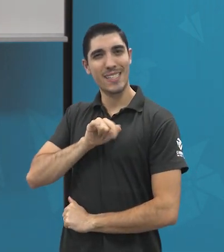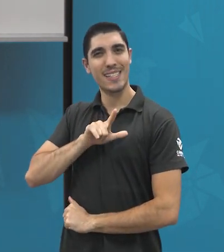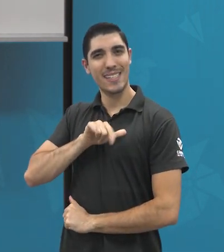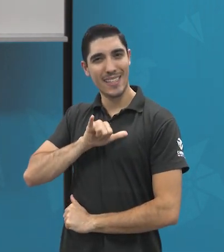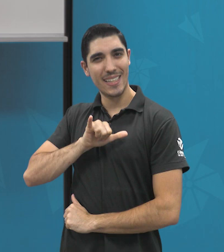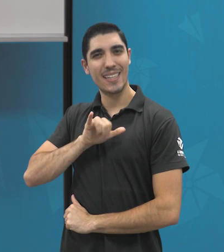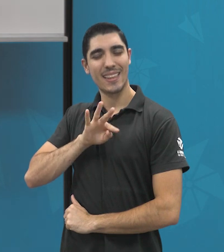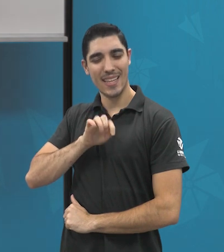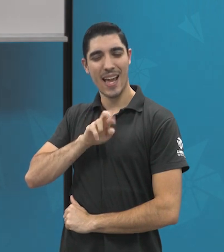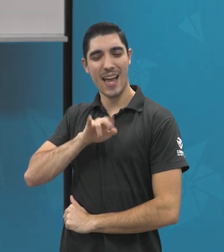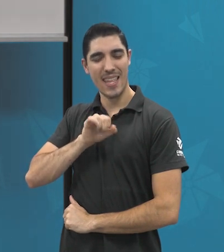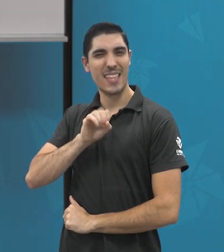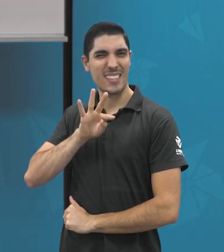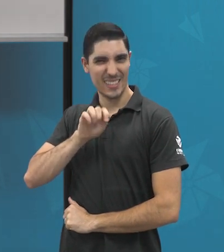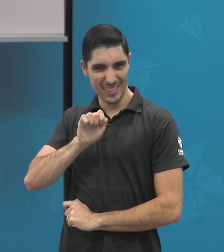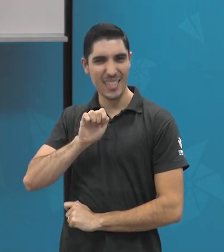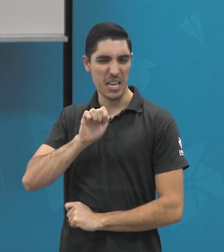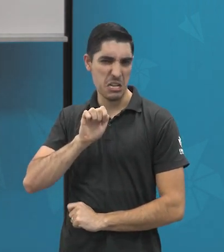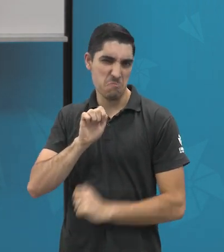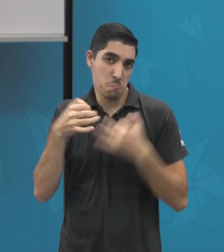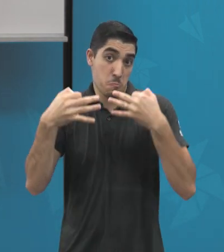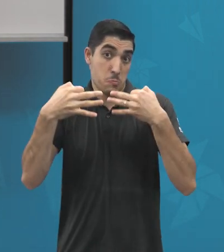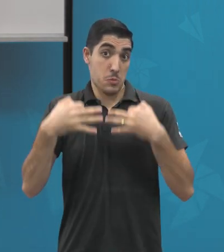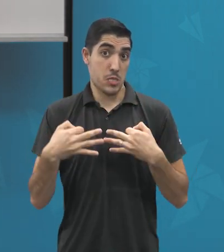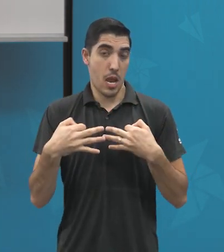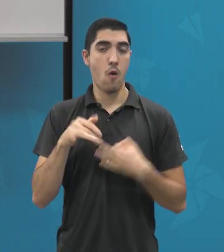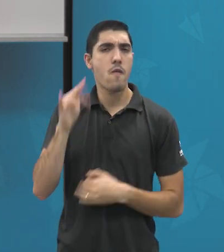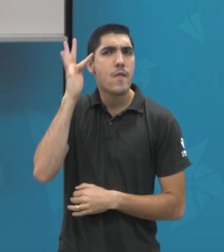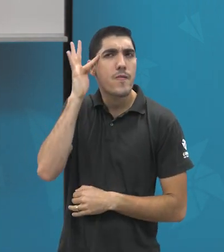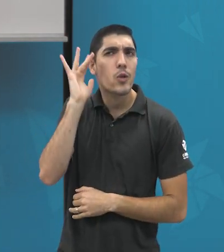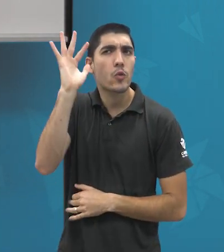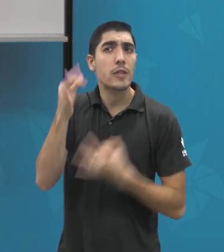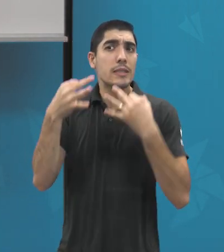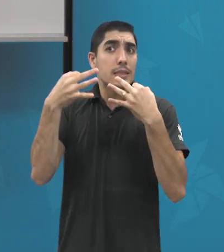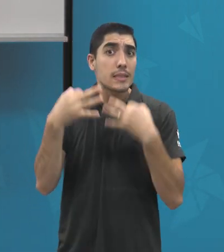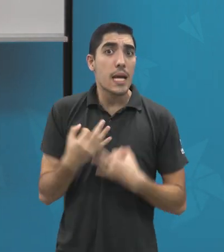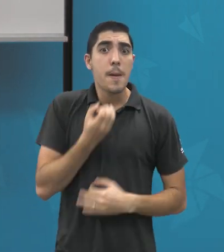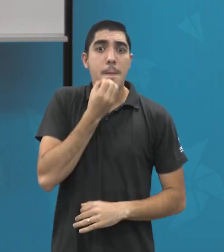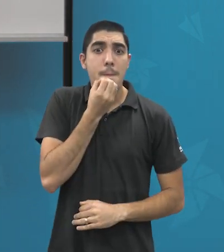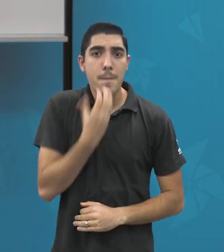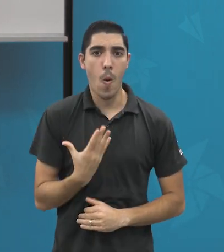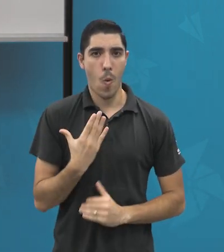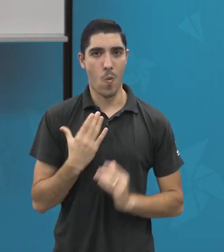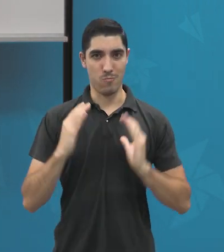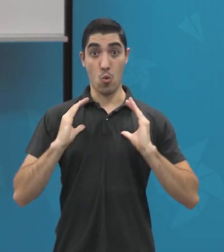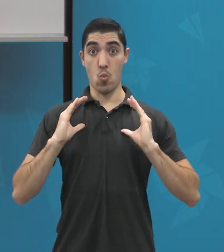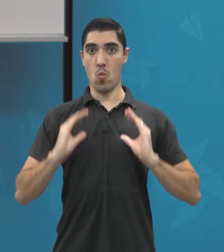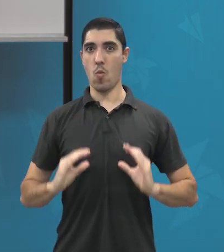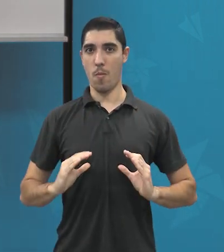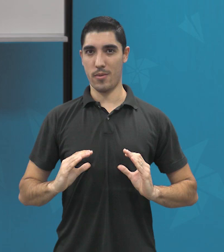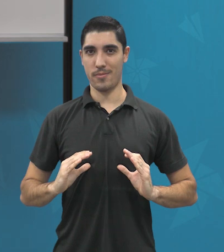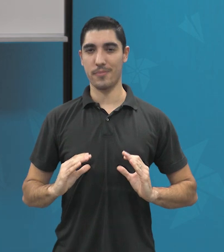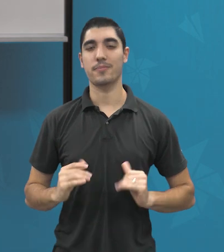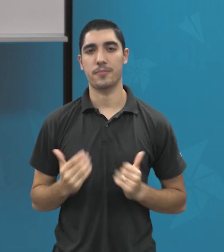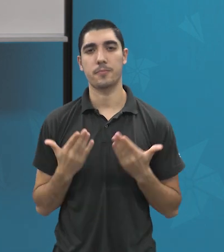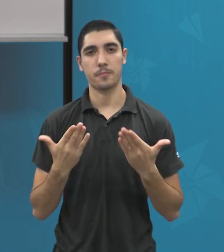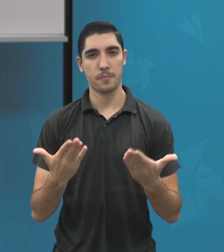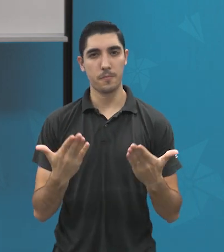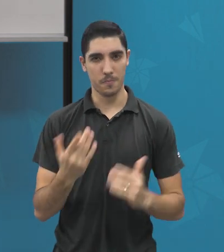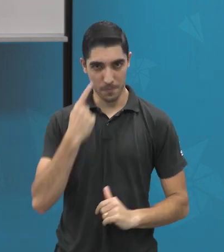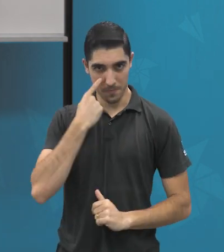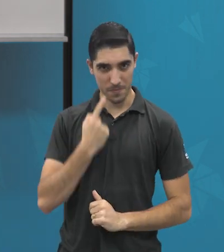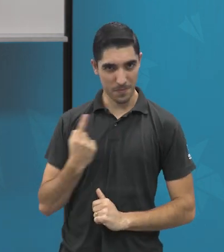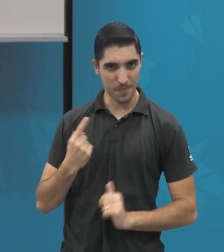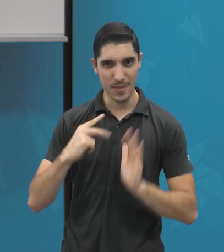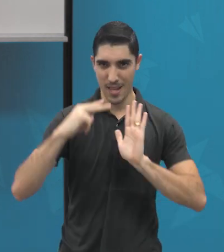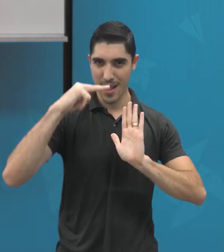Mill faz, né? O que nós entendemos dessa primeira leitura que eu fiz